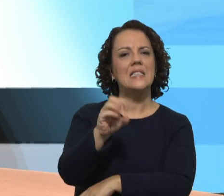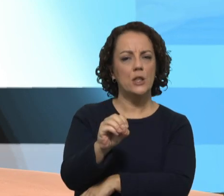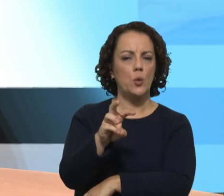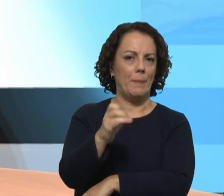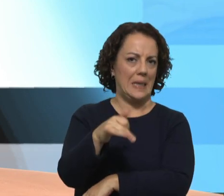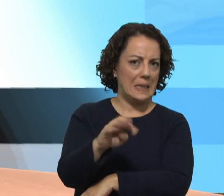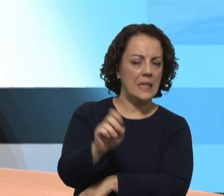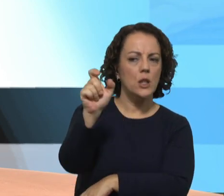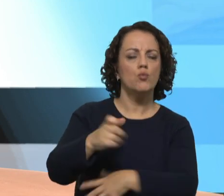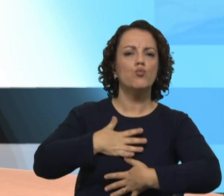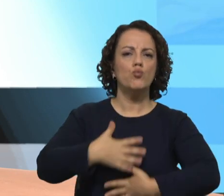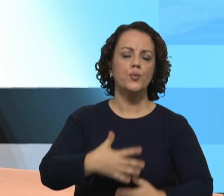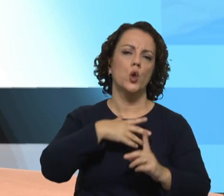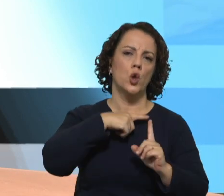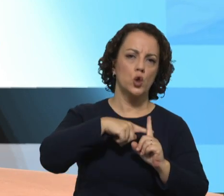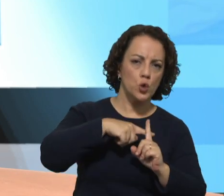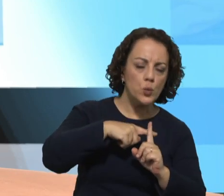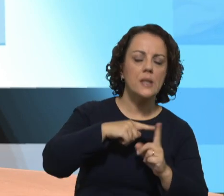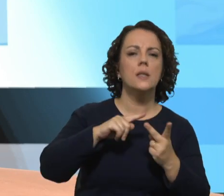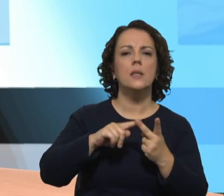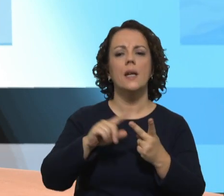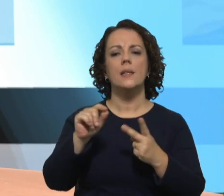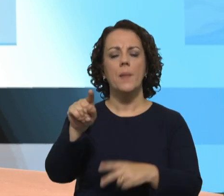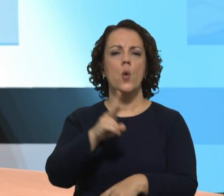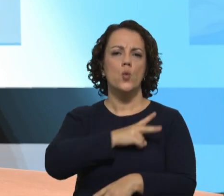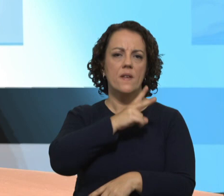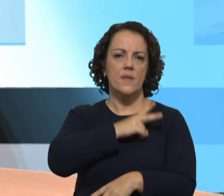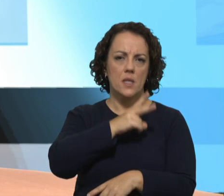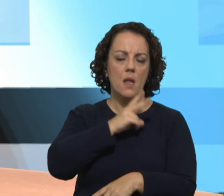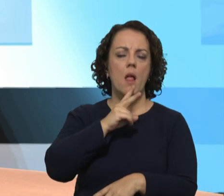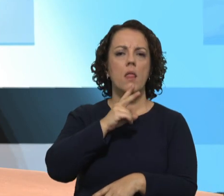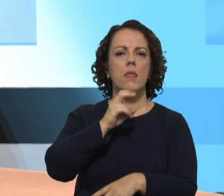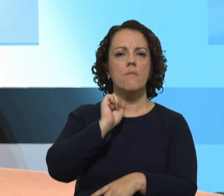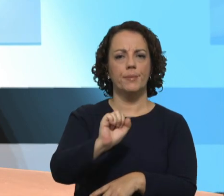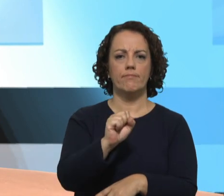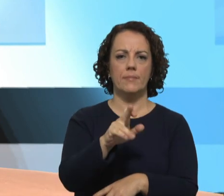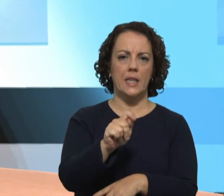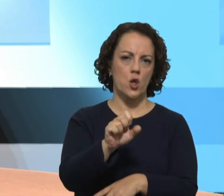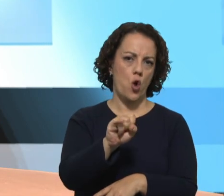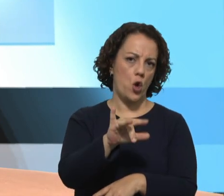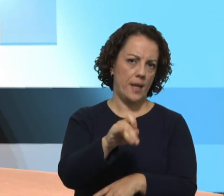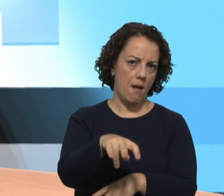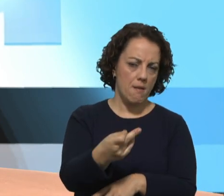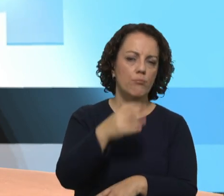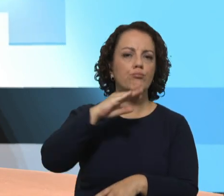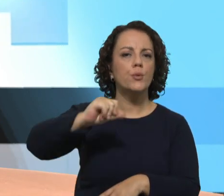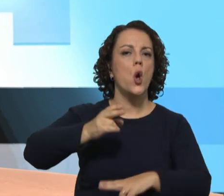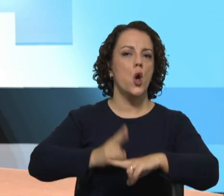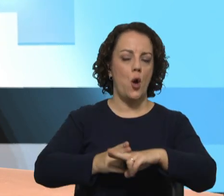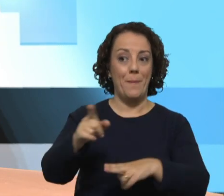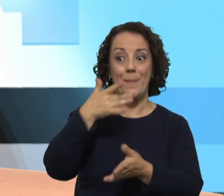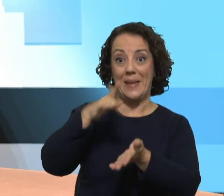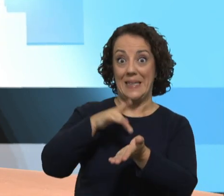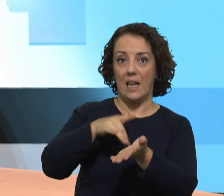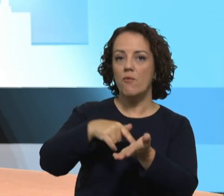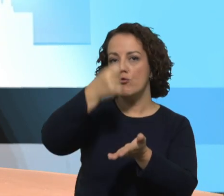literatura bíblica na Pontifícia Universidade Gregoriana em Roma. Neste livro, ele convida-nos a conhecer as histórias de